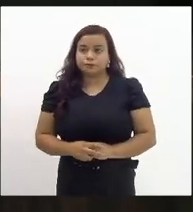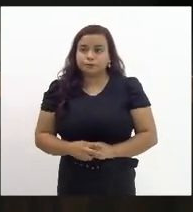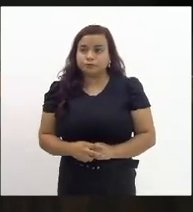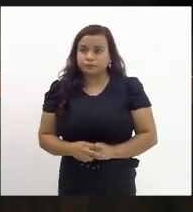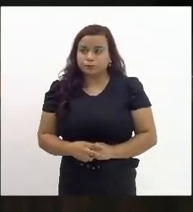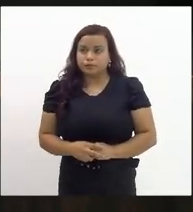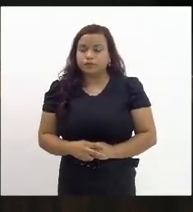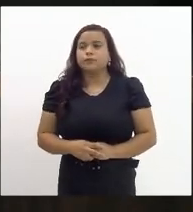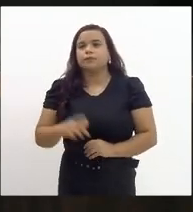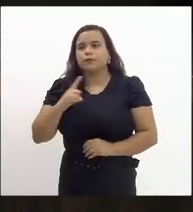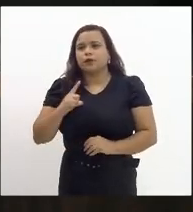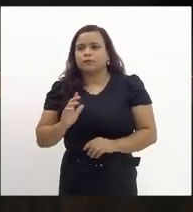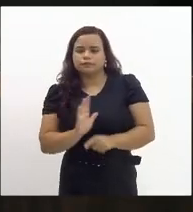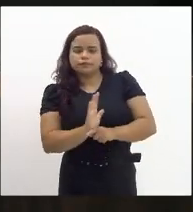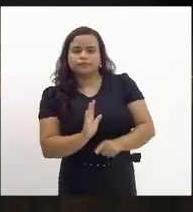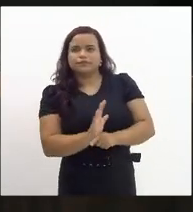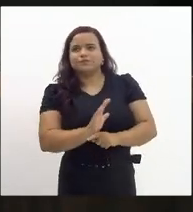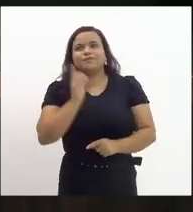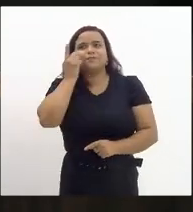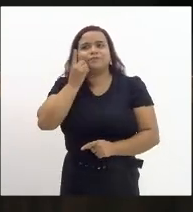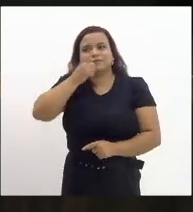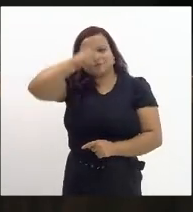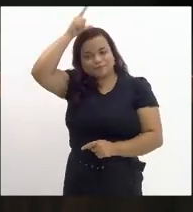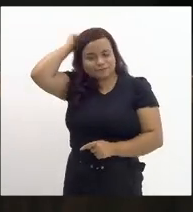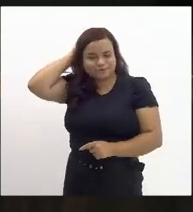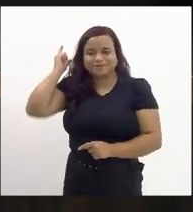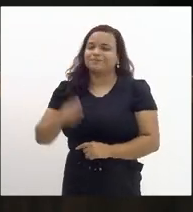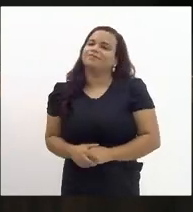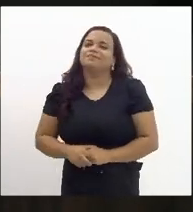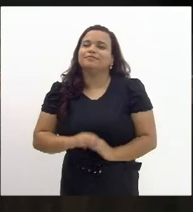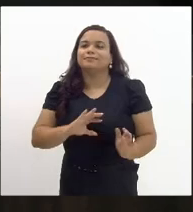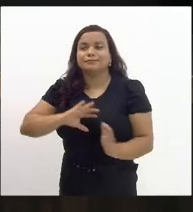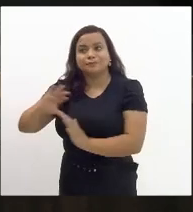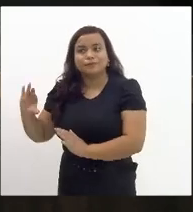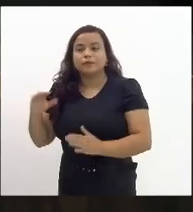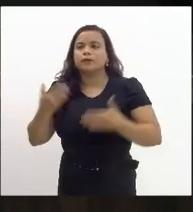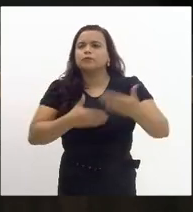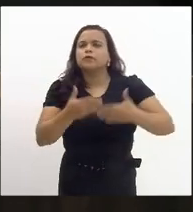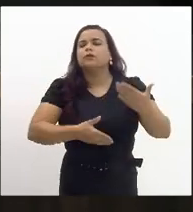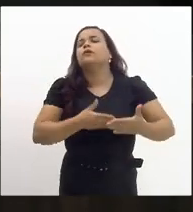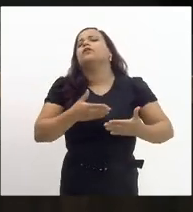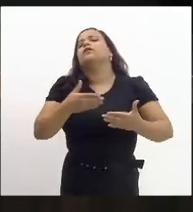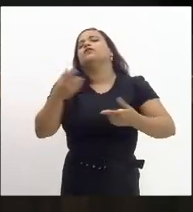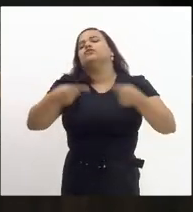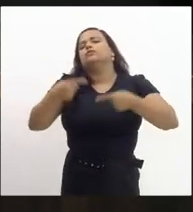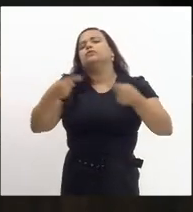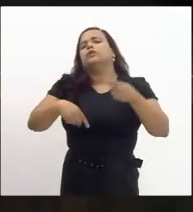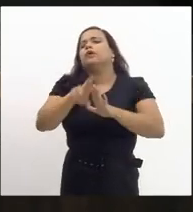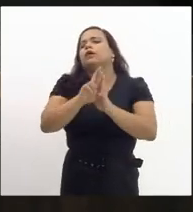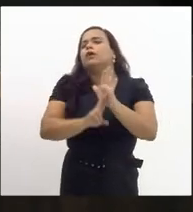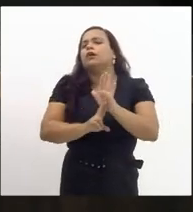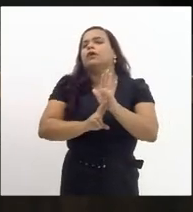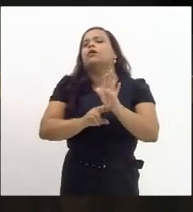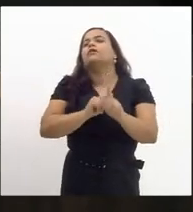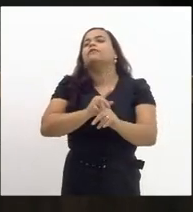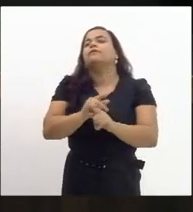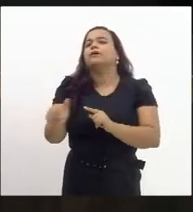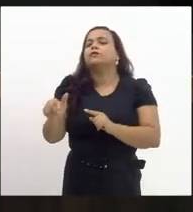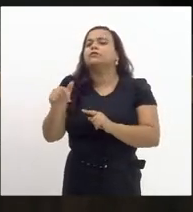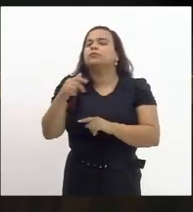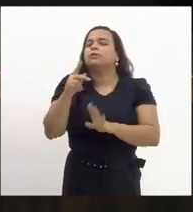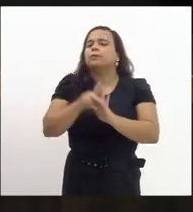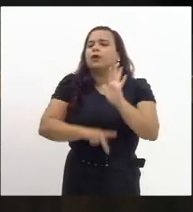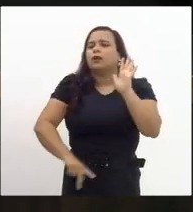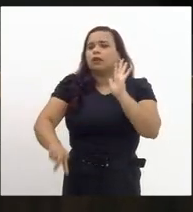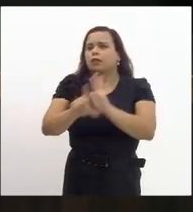Com patrocínio do deputado Luiz Paulo. Em tramitação ordinária, em segunda discussão, redação do vencido, projeto de lei 4219-A de